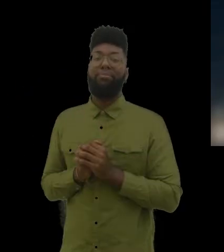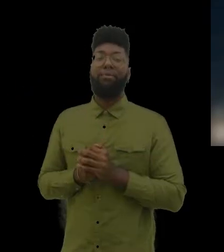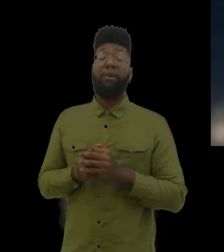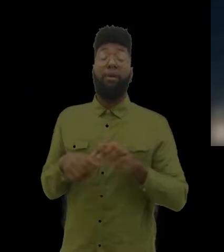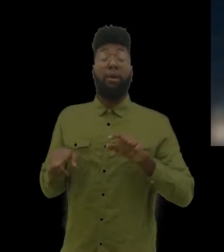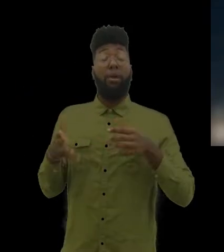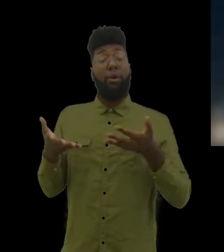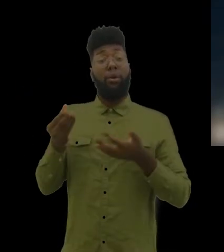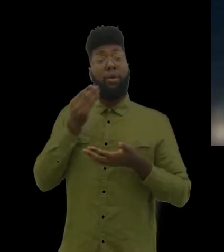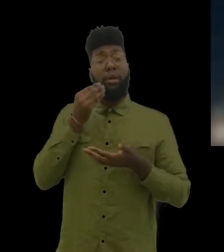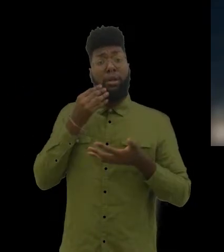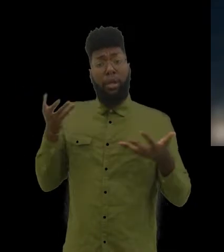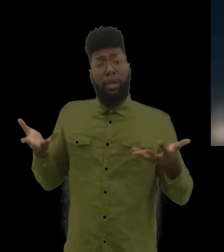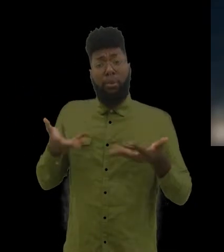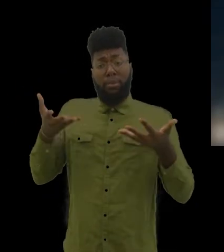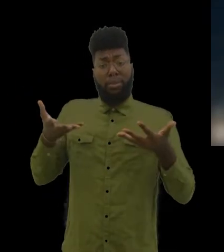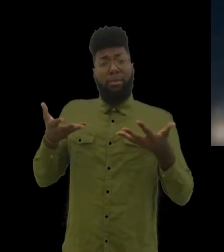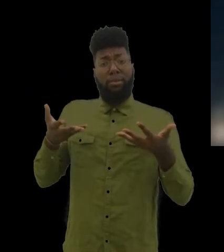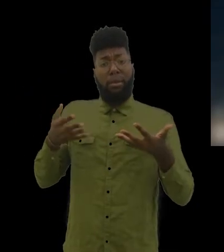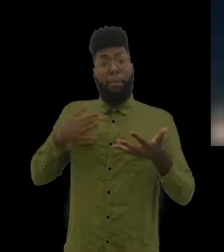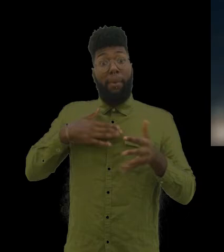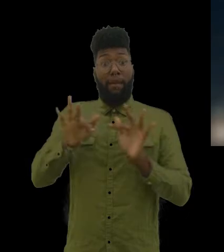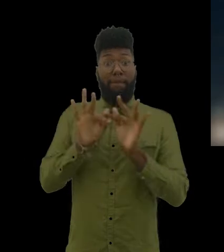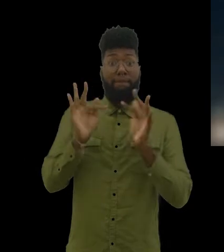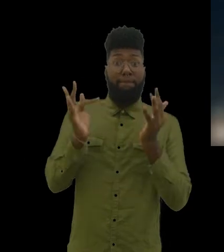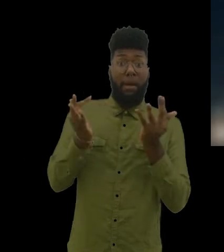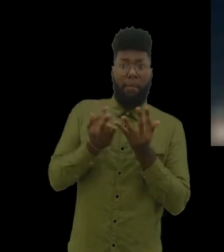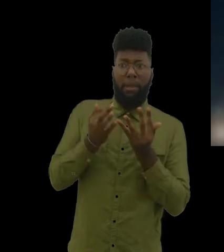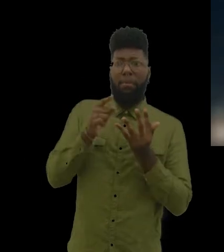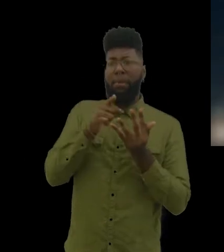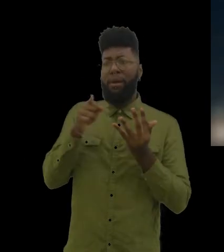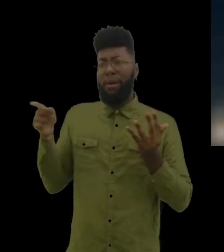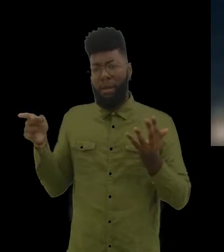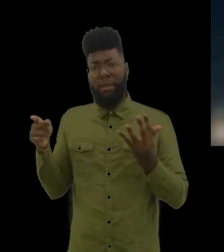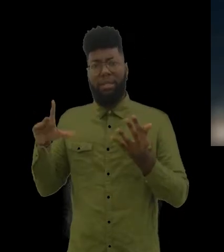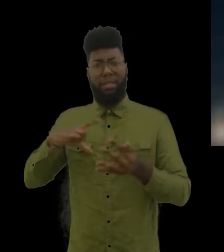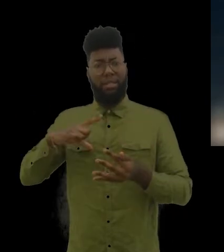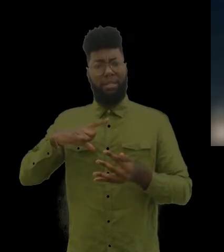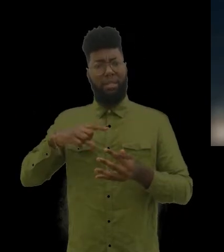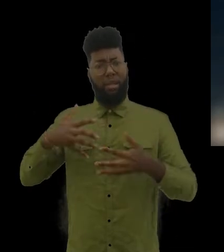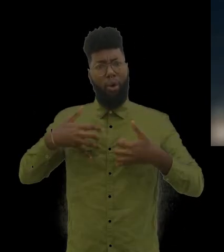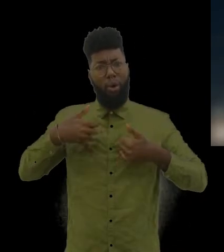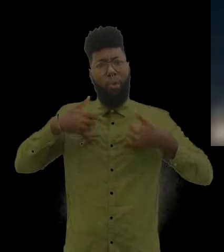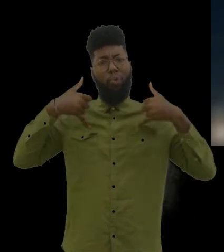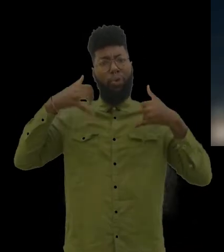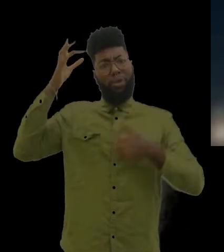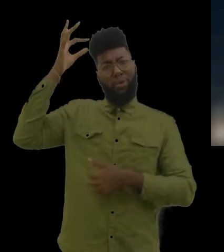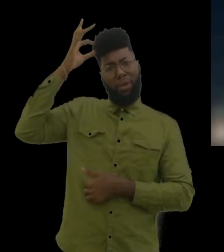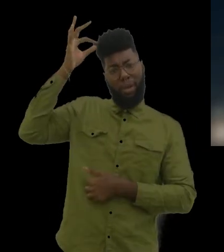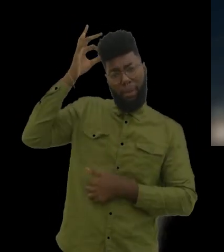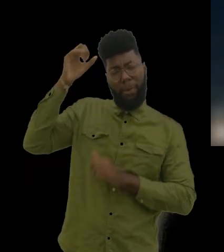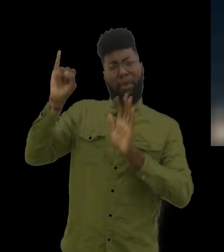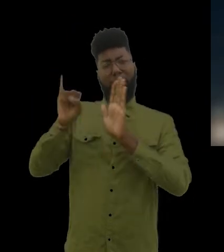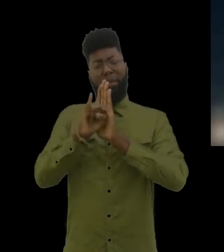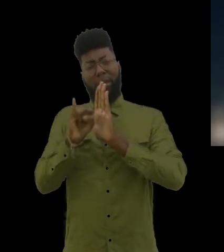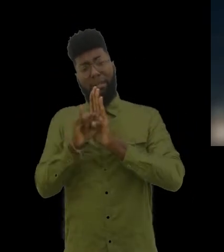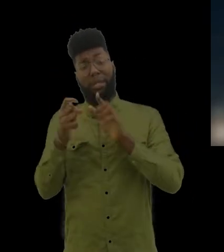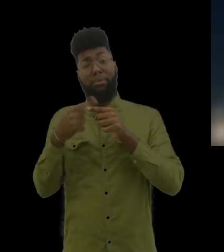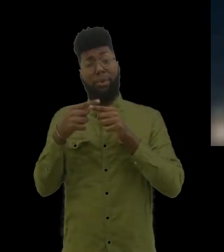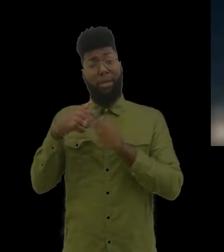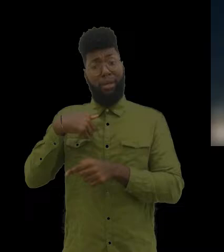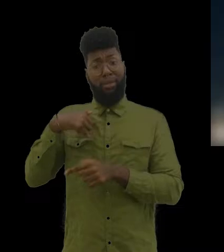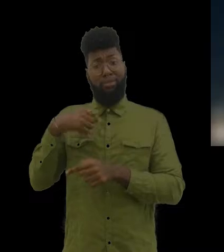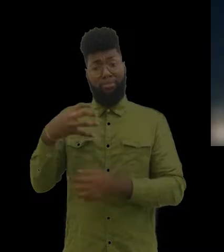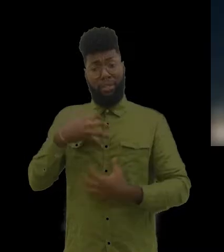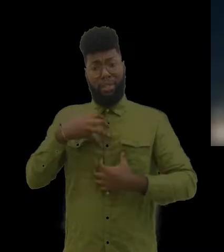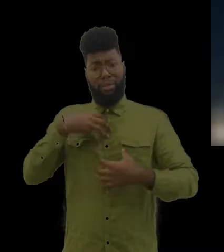isso, de assumir o nosso cabelo, de assumir a nossa identidade, porque eu só pude ter essa afirmação mesmo como mulher negra quando eu tinha os meus 15